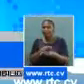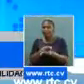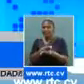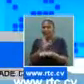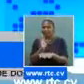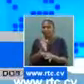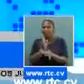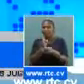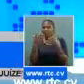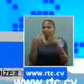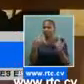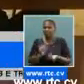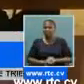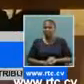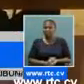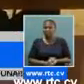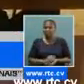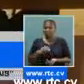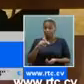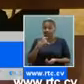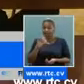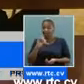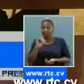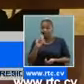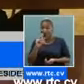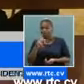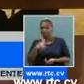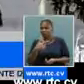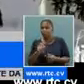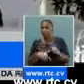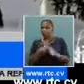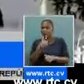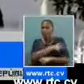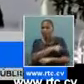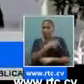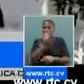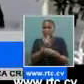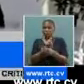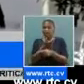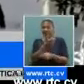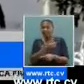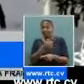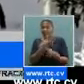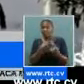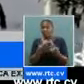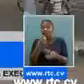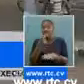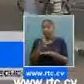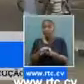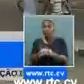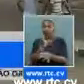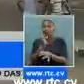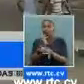francisca festival amar eventos começa a ganhar com diplomacia gastronômica da quinta edição do cavalo fresco